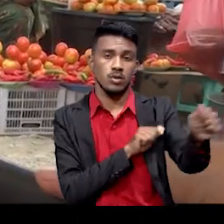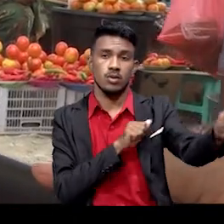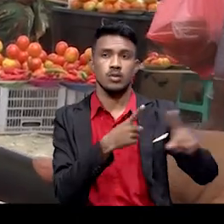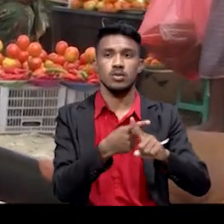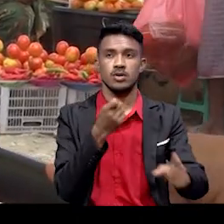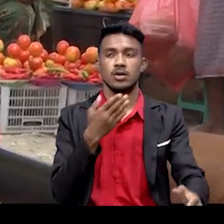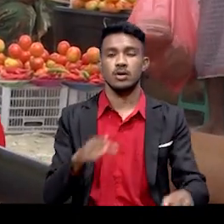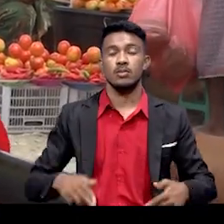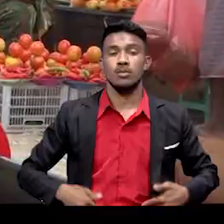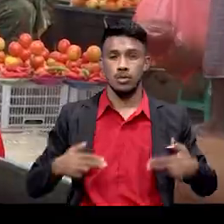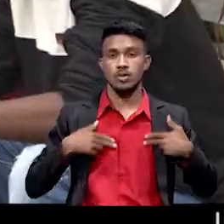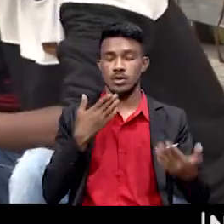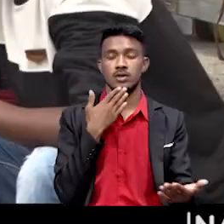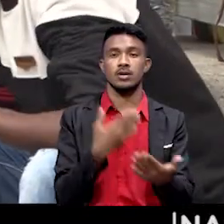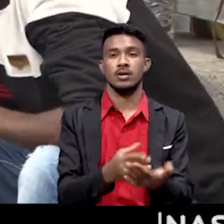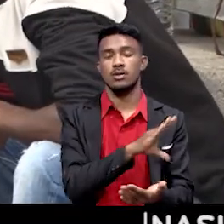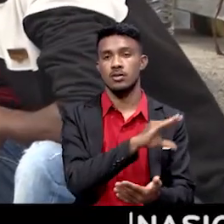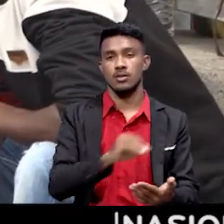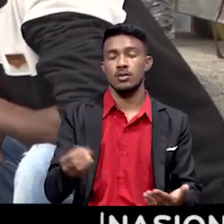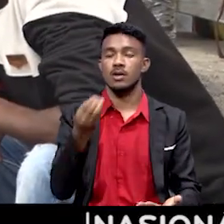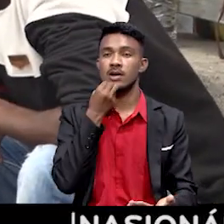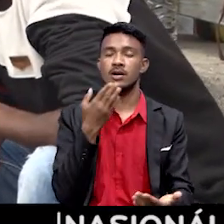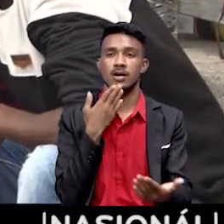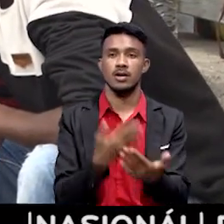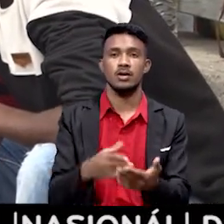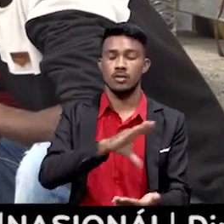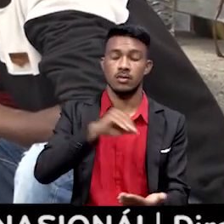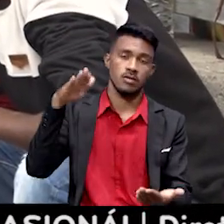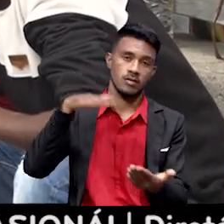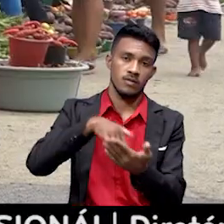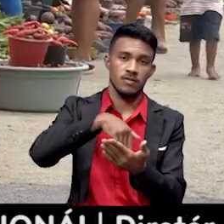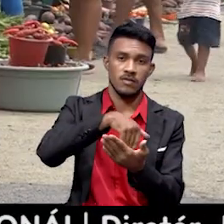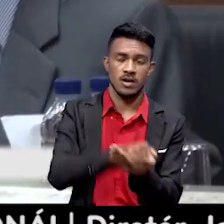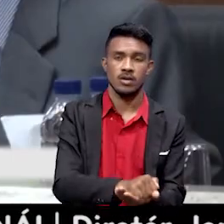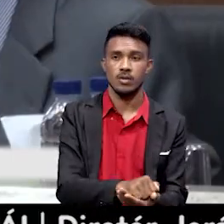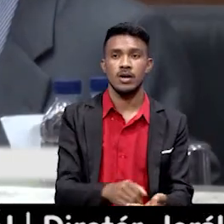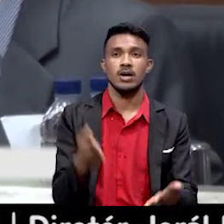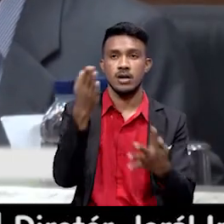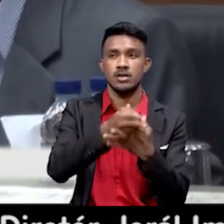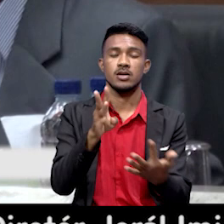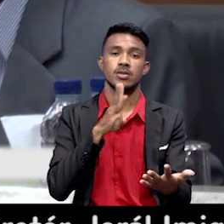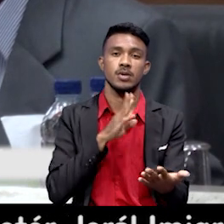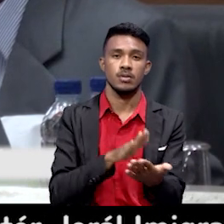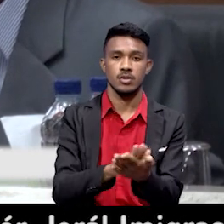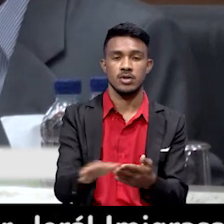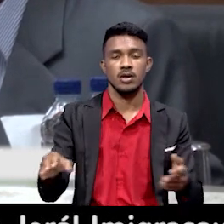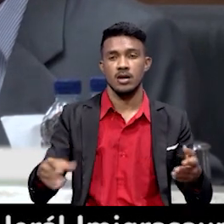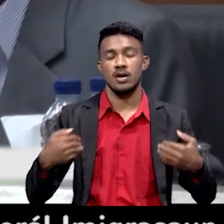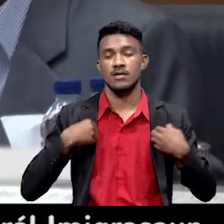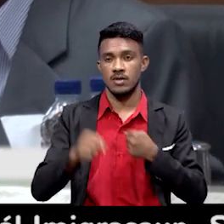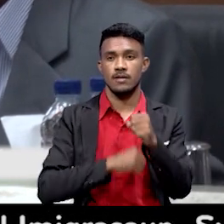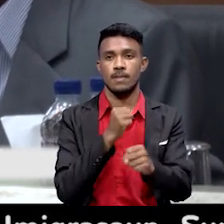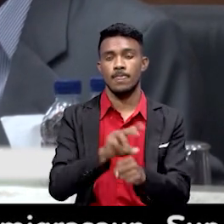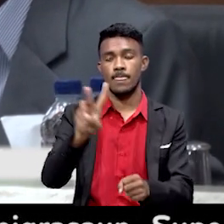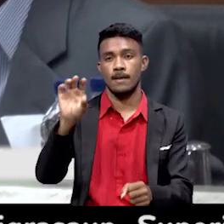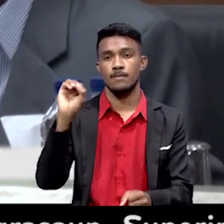moristiak no ehan diak sofre malnutrição no limitação acesso babemos. Nune e hetinan riun rua sanu